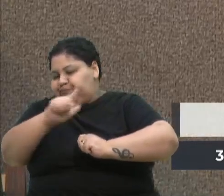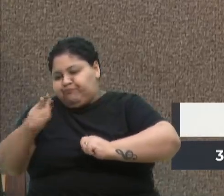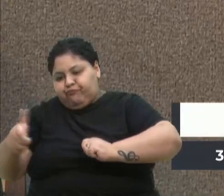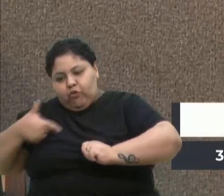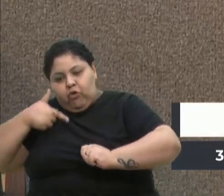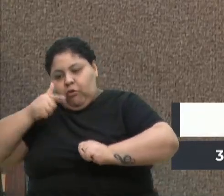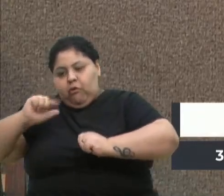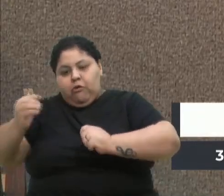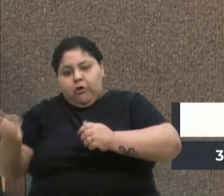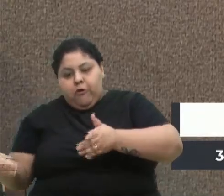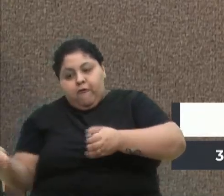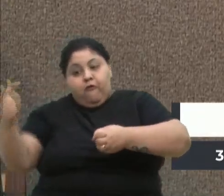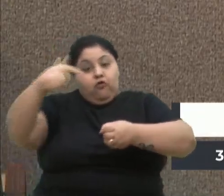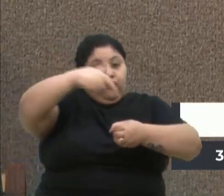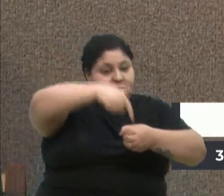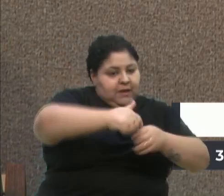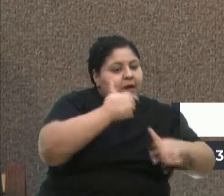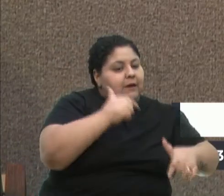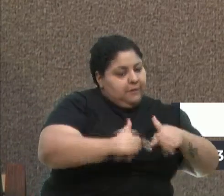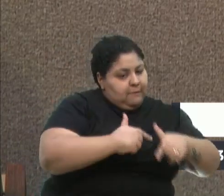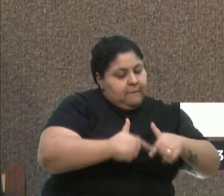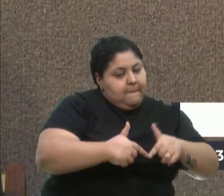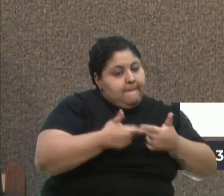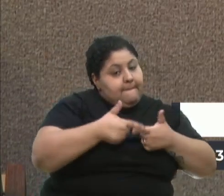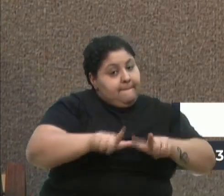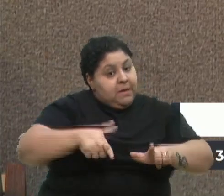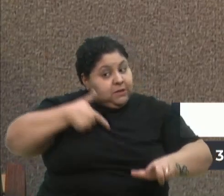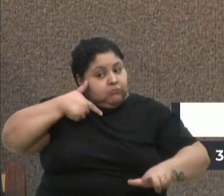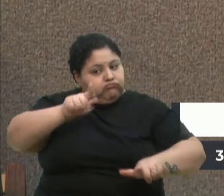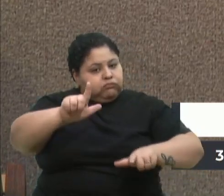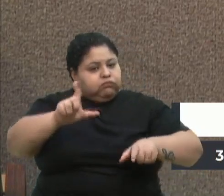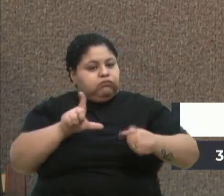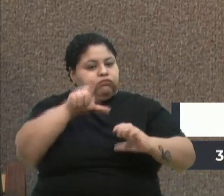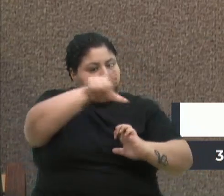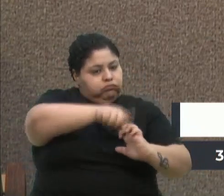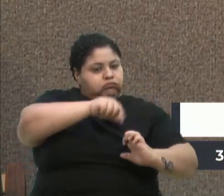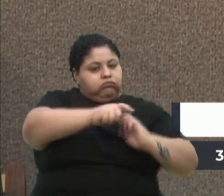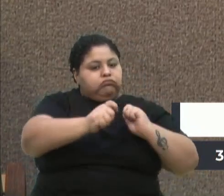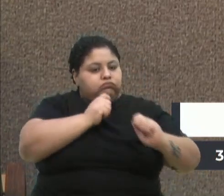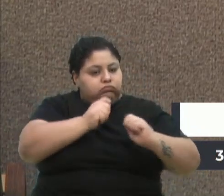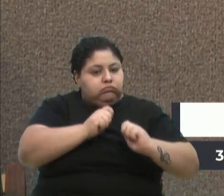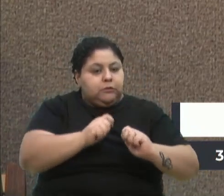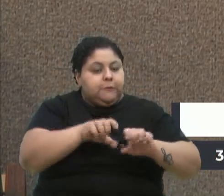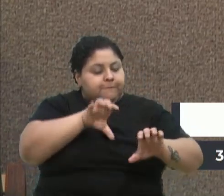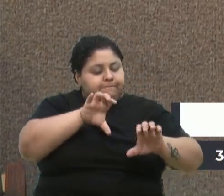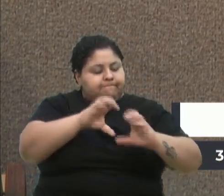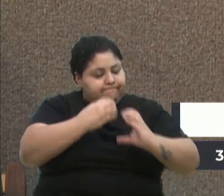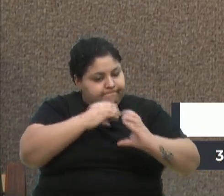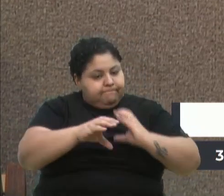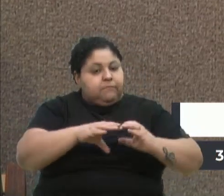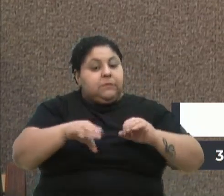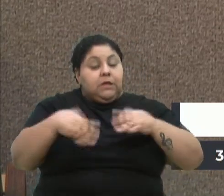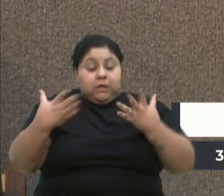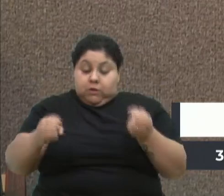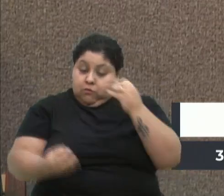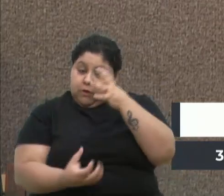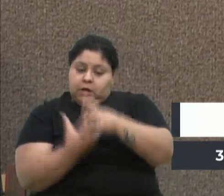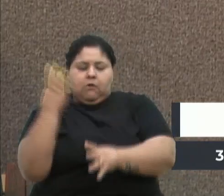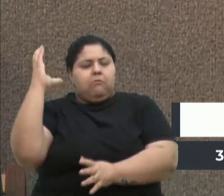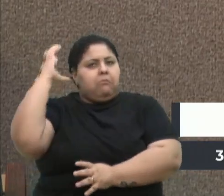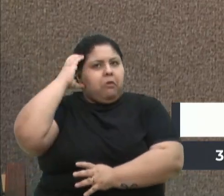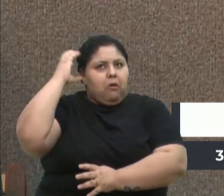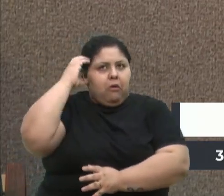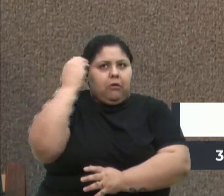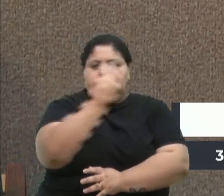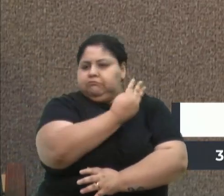mas que se arriscaram a empreender na comunicação. Então, criaram seus blogs, suas rádios, webs, enfim.